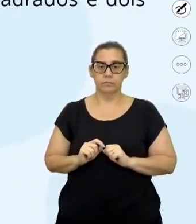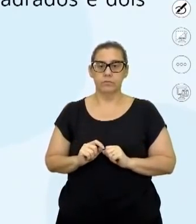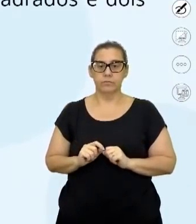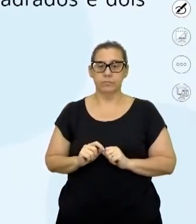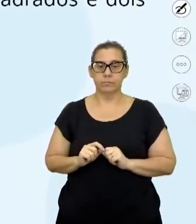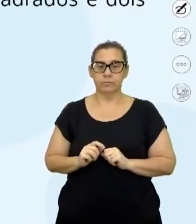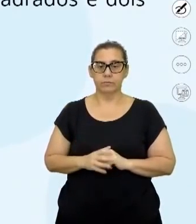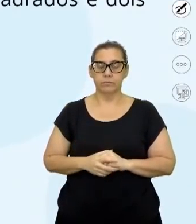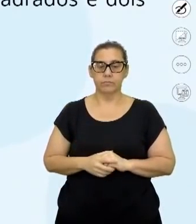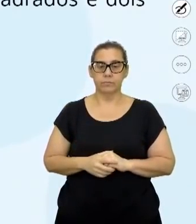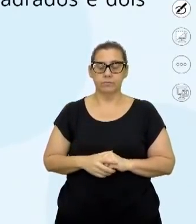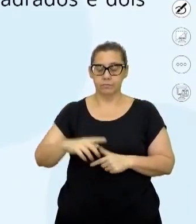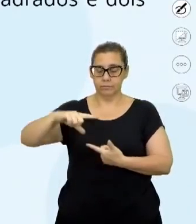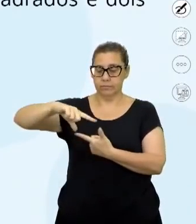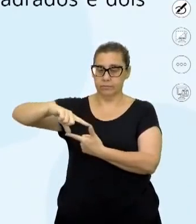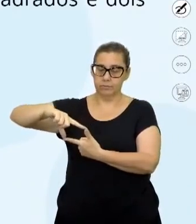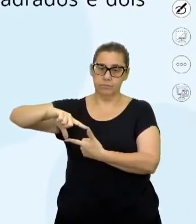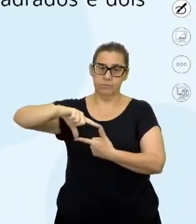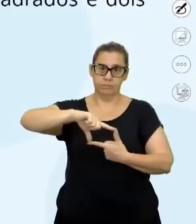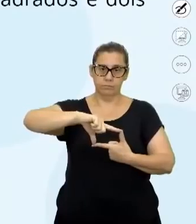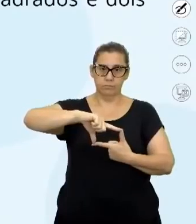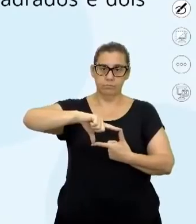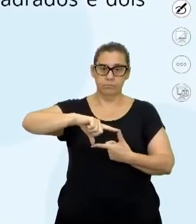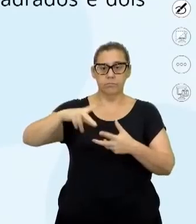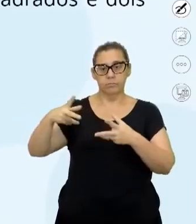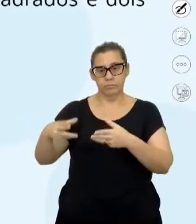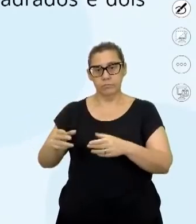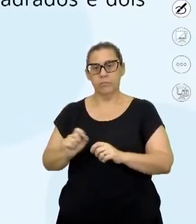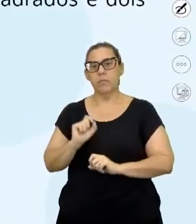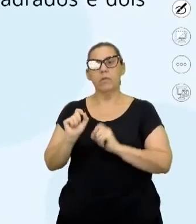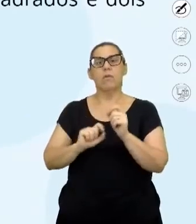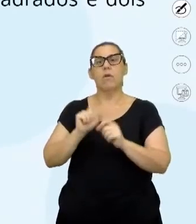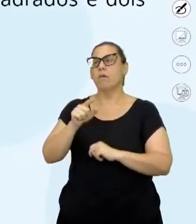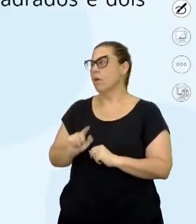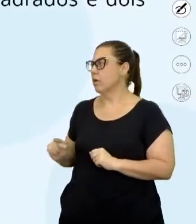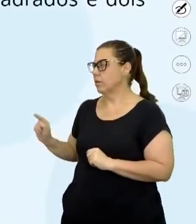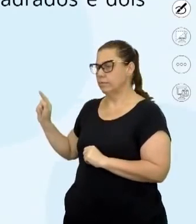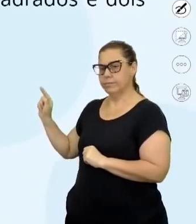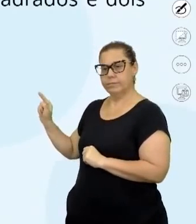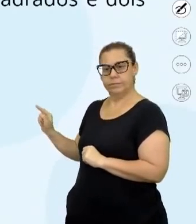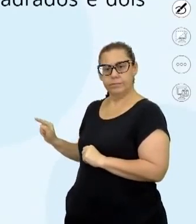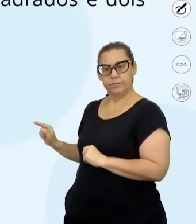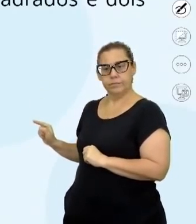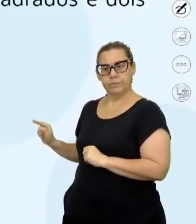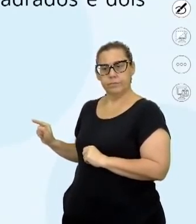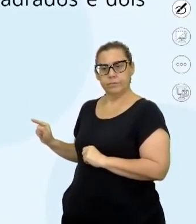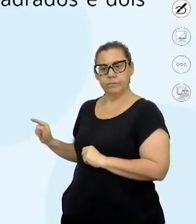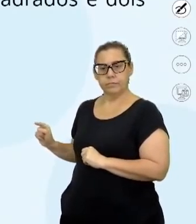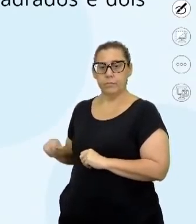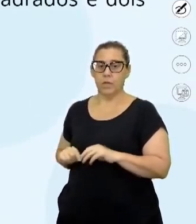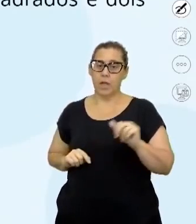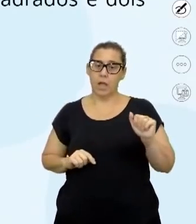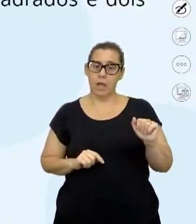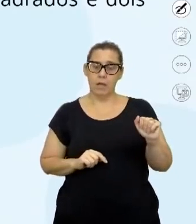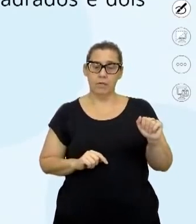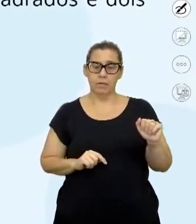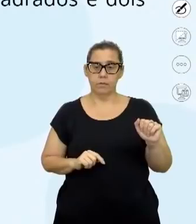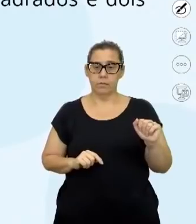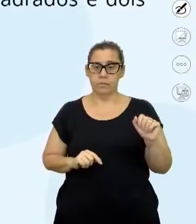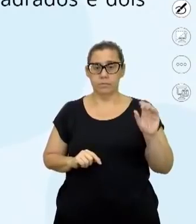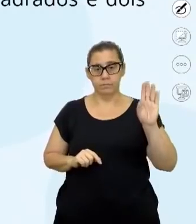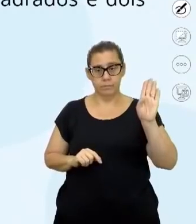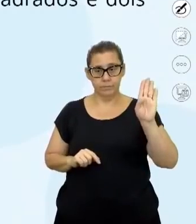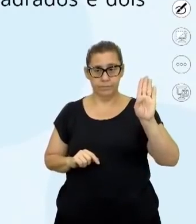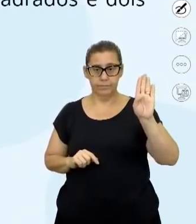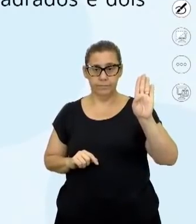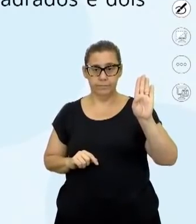e 2 retângulos iguais, tá certo? Quem são esses quadradinhos? A gente vai chamar aqui A, e esse aqui eu vou chamar de